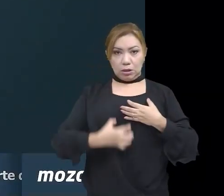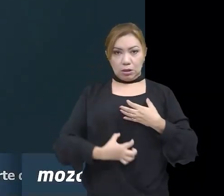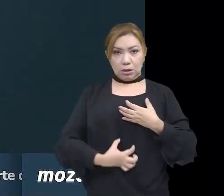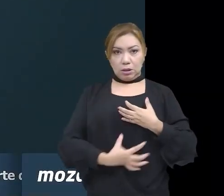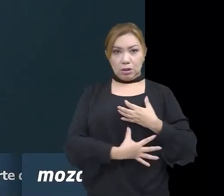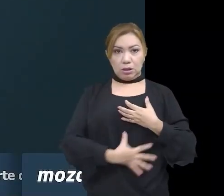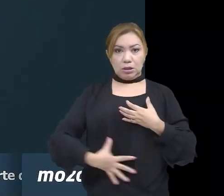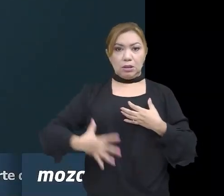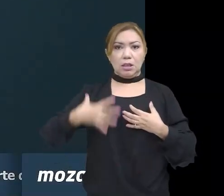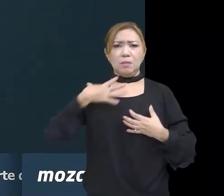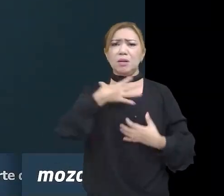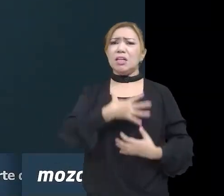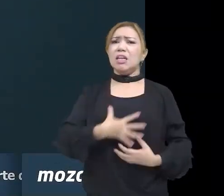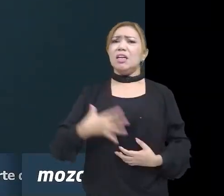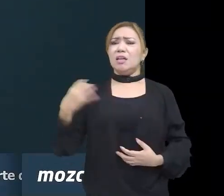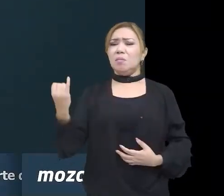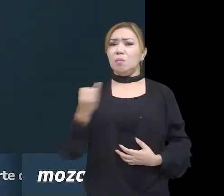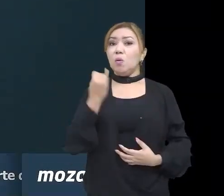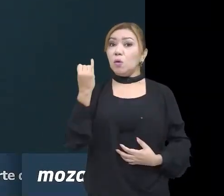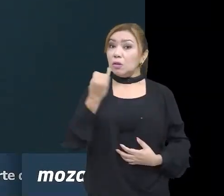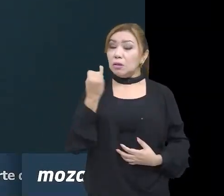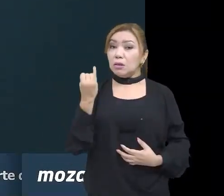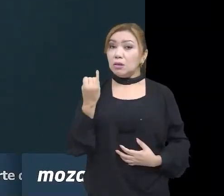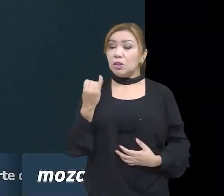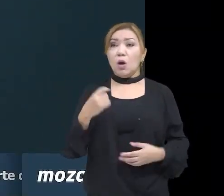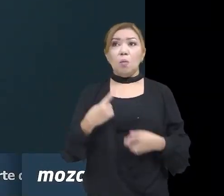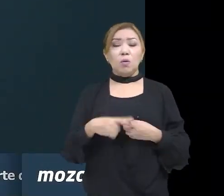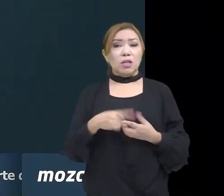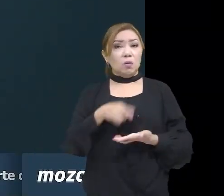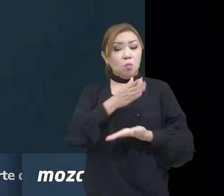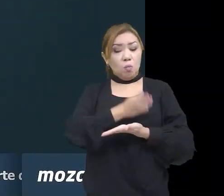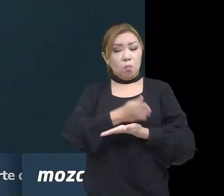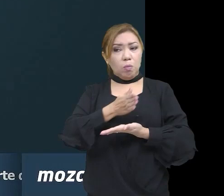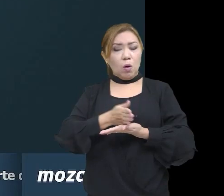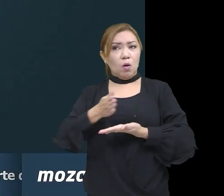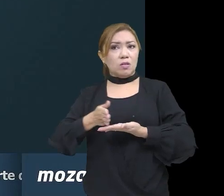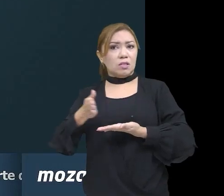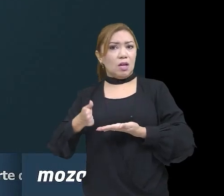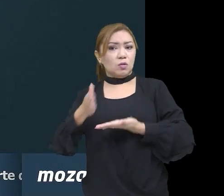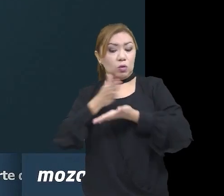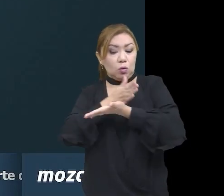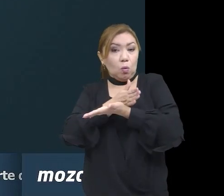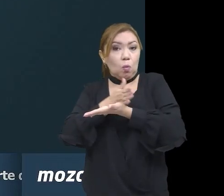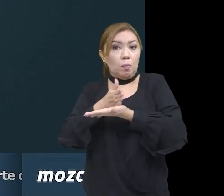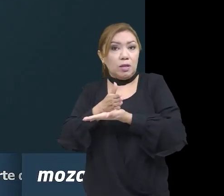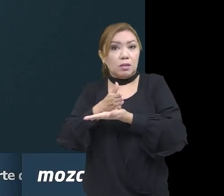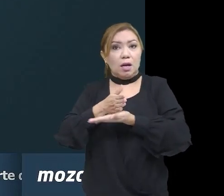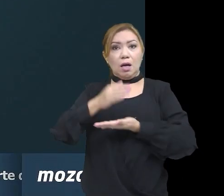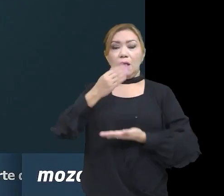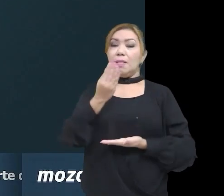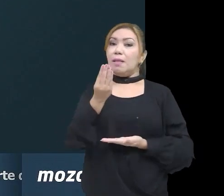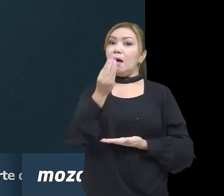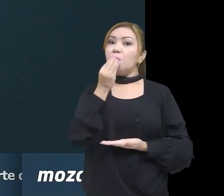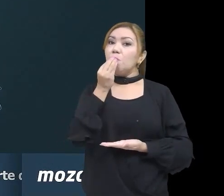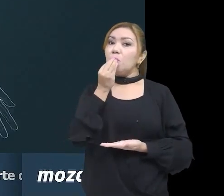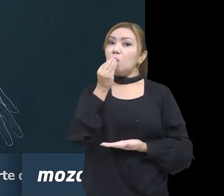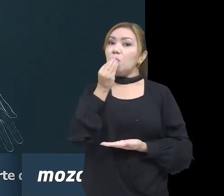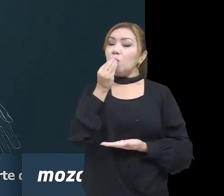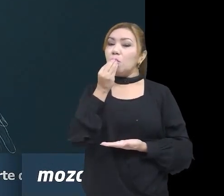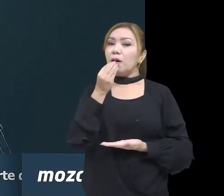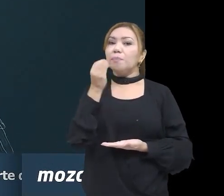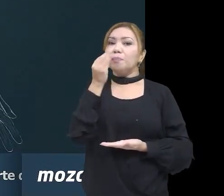é importantíssimo porque existem muitos processos. Ele começa na boca, que produz